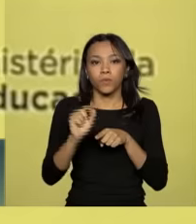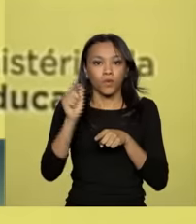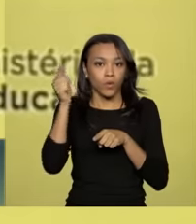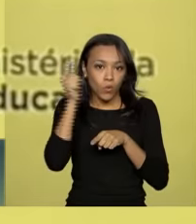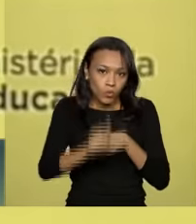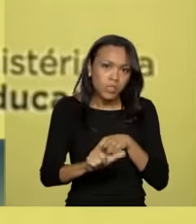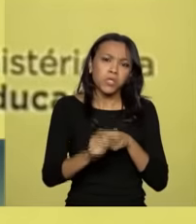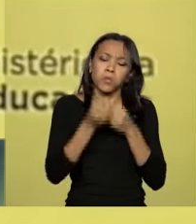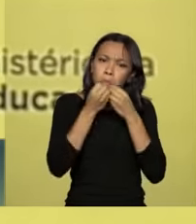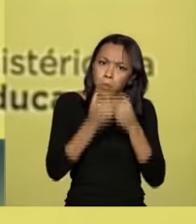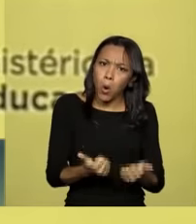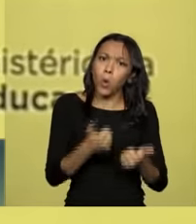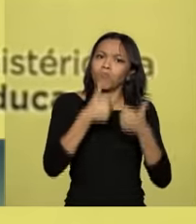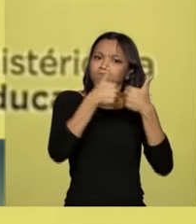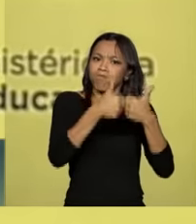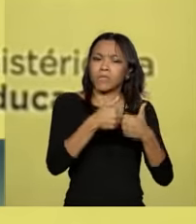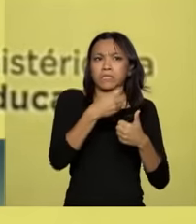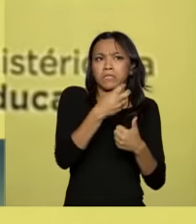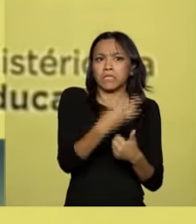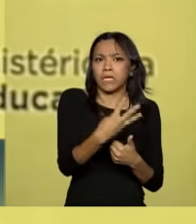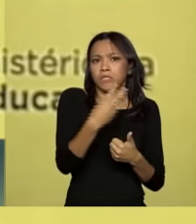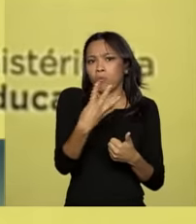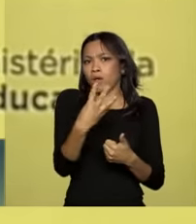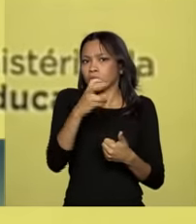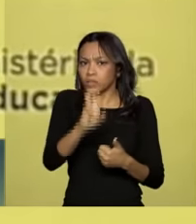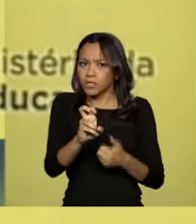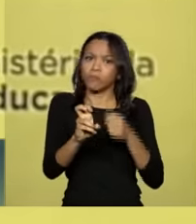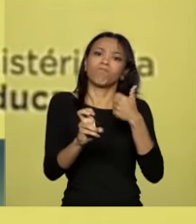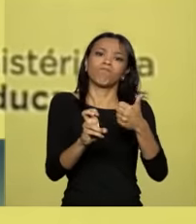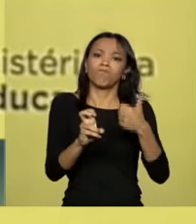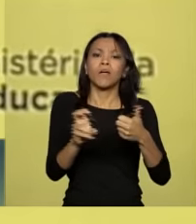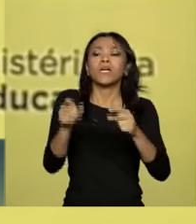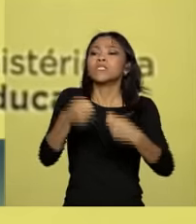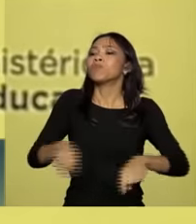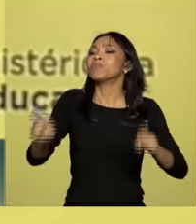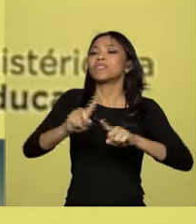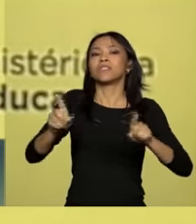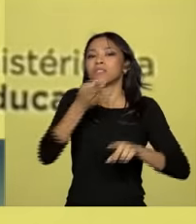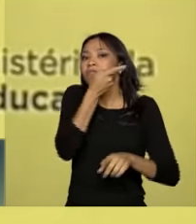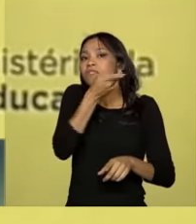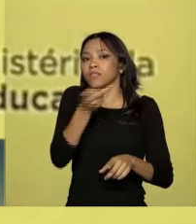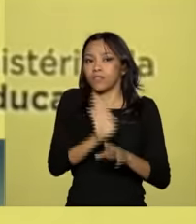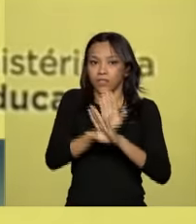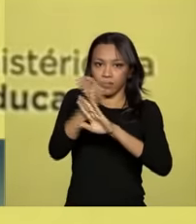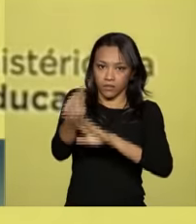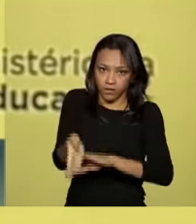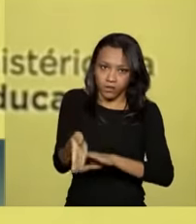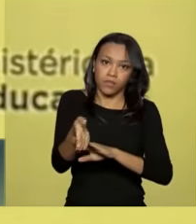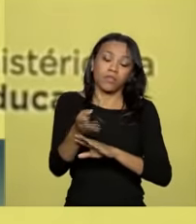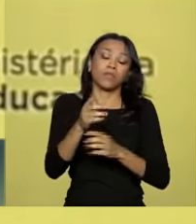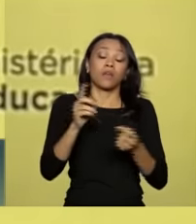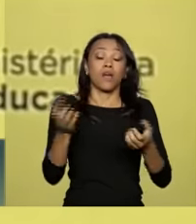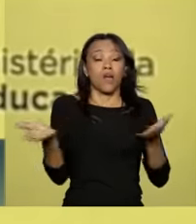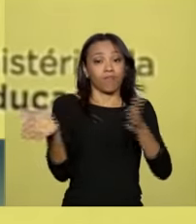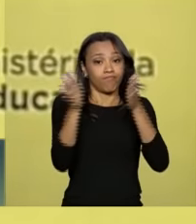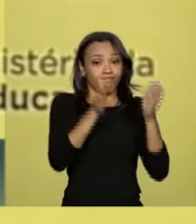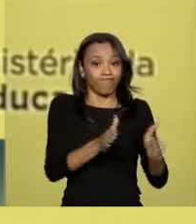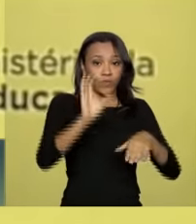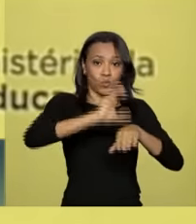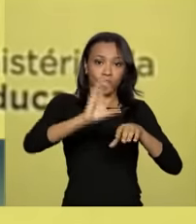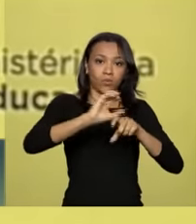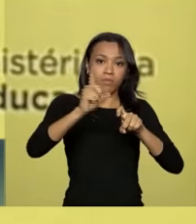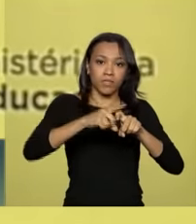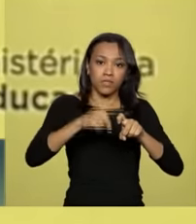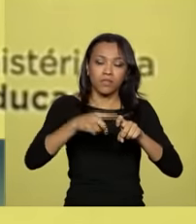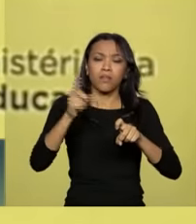indicador satisfatório, 3, 4 ou 5, ele pode vir a ser dispensado de visita. No caso de medicina, foi uma decisão